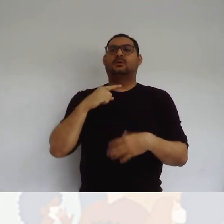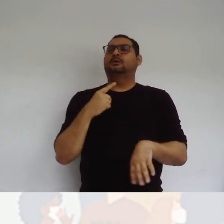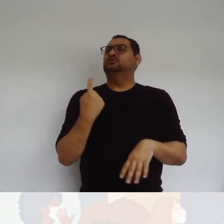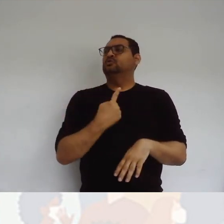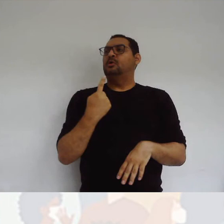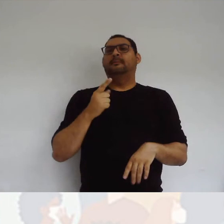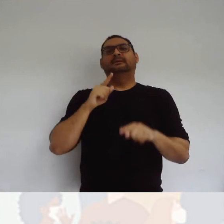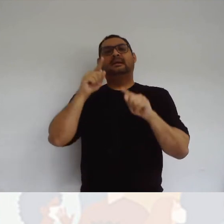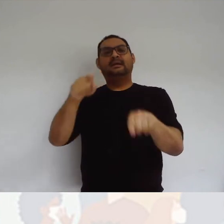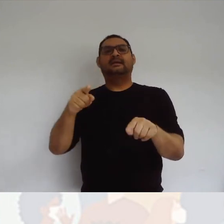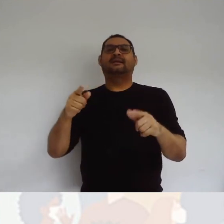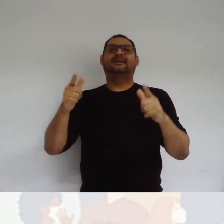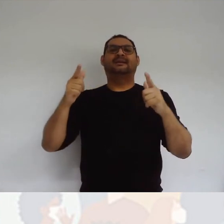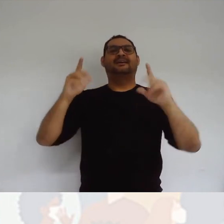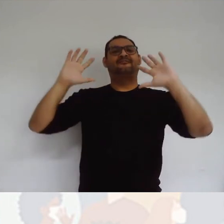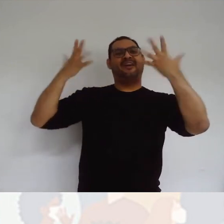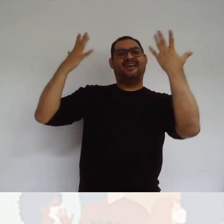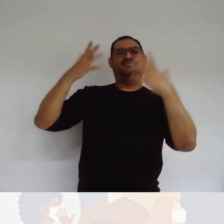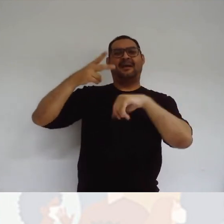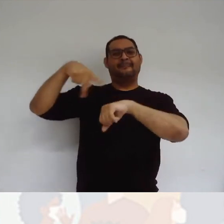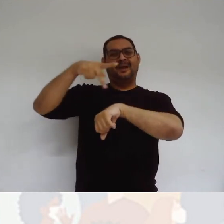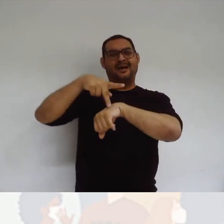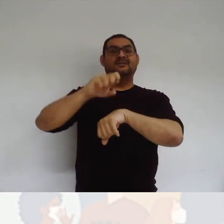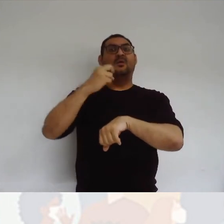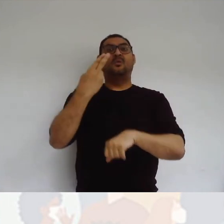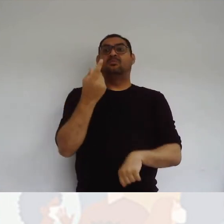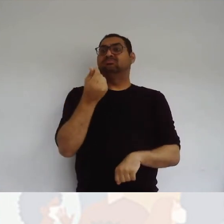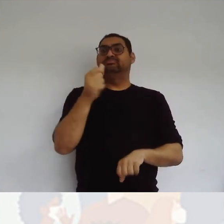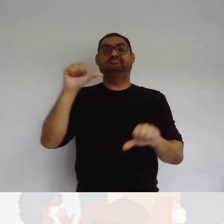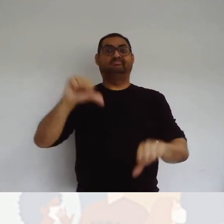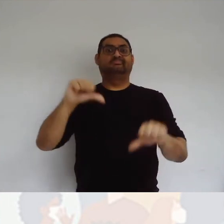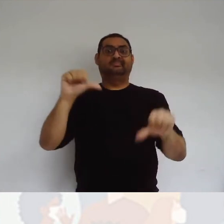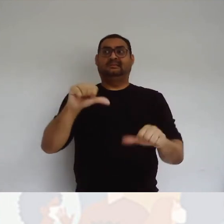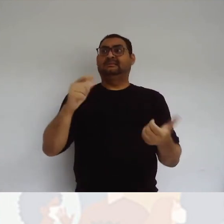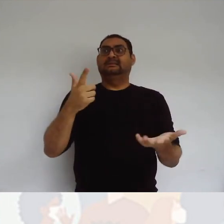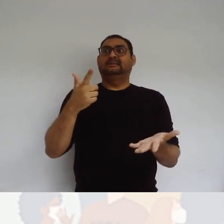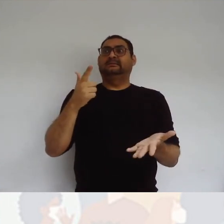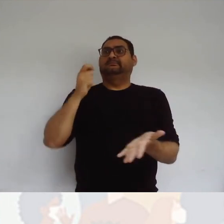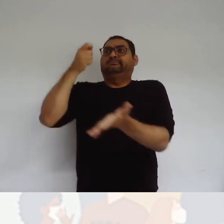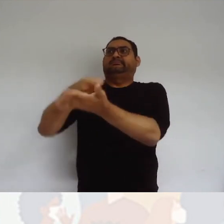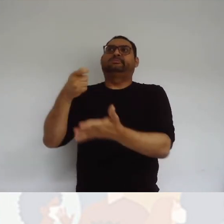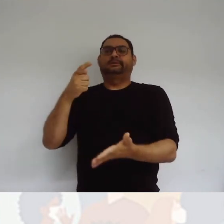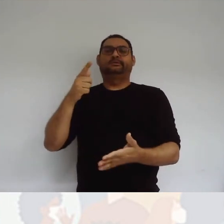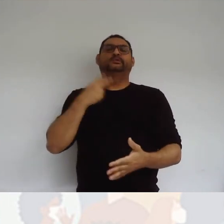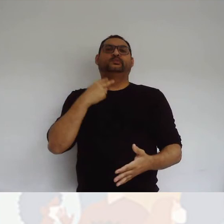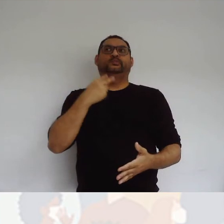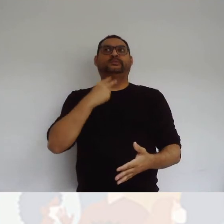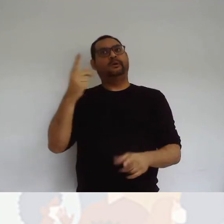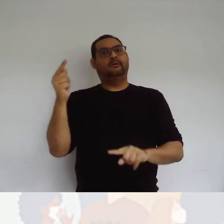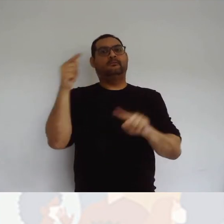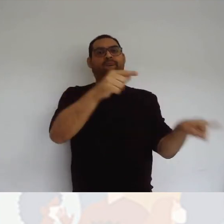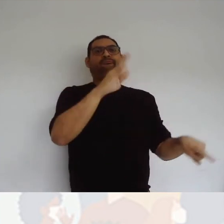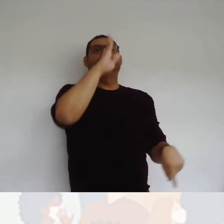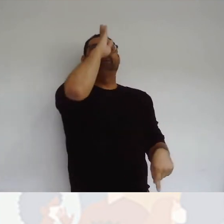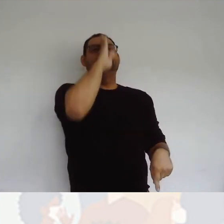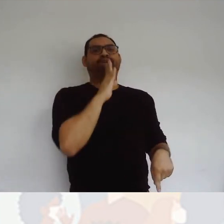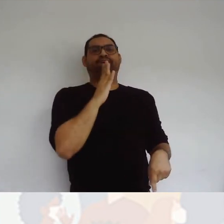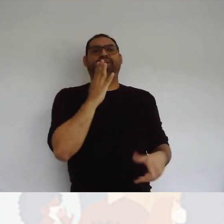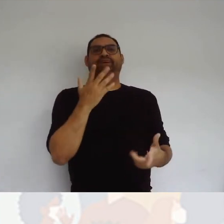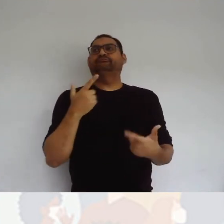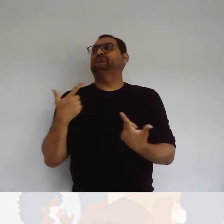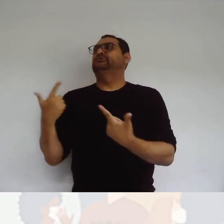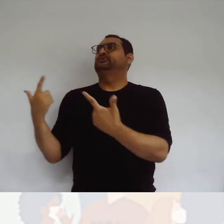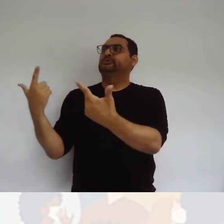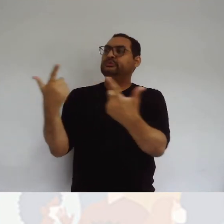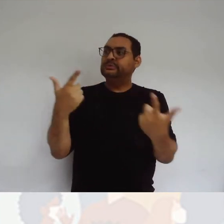na praça, mas também não só a falta de grana, né, que nos permite também, não temos onde fazer